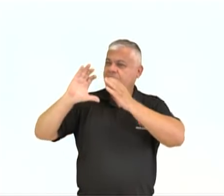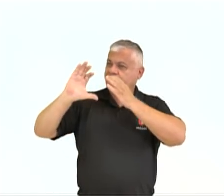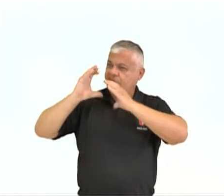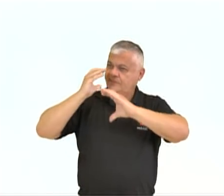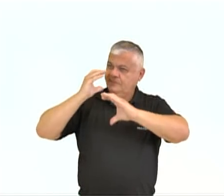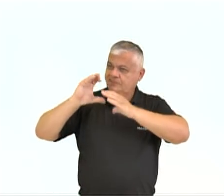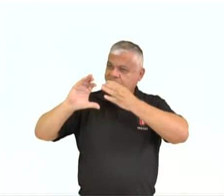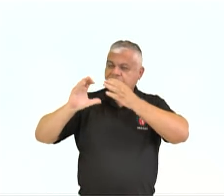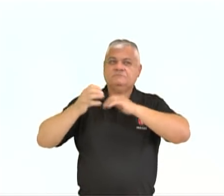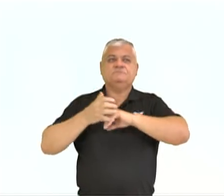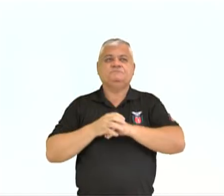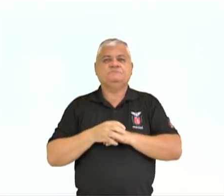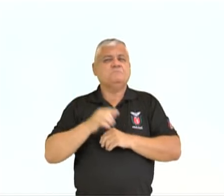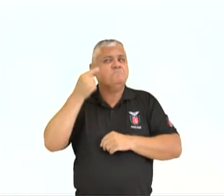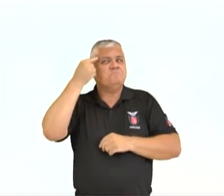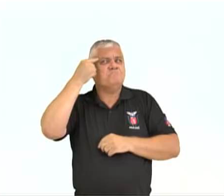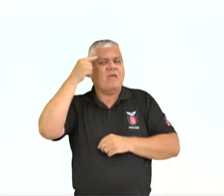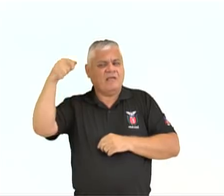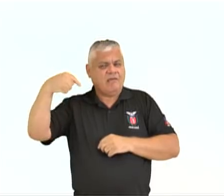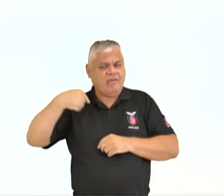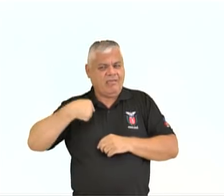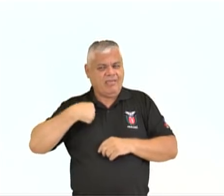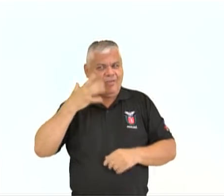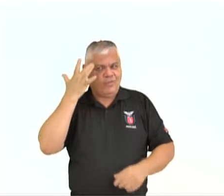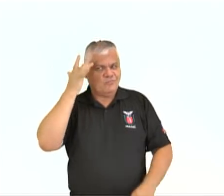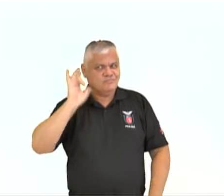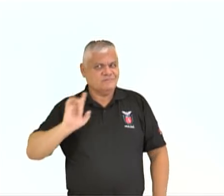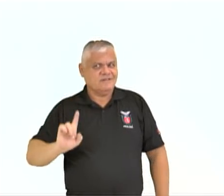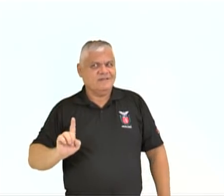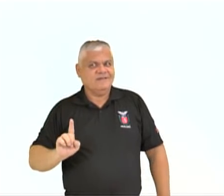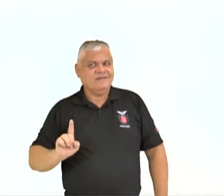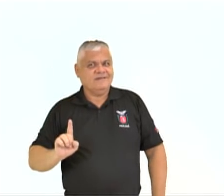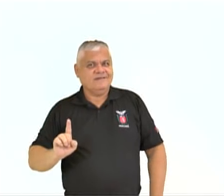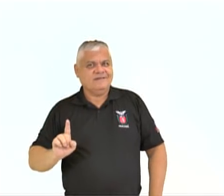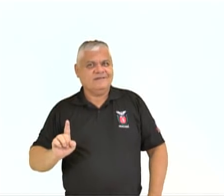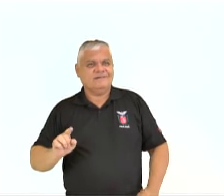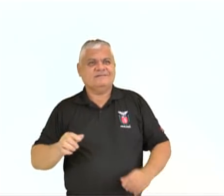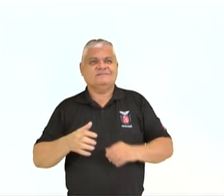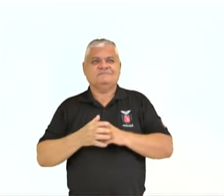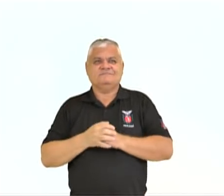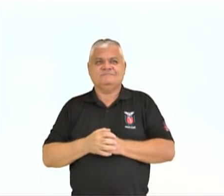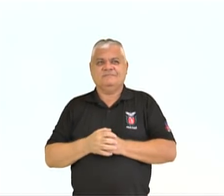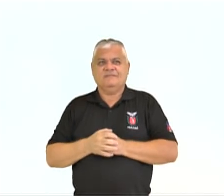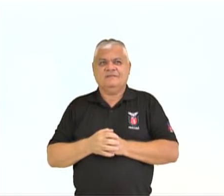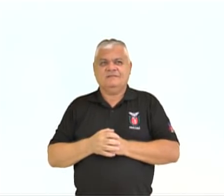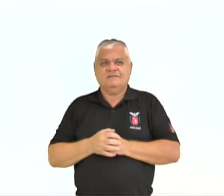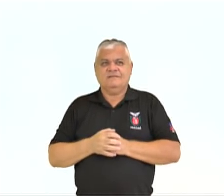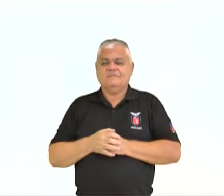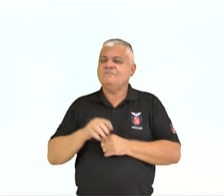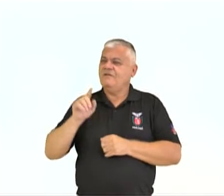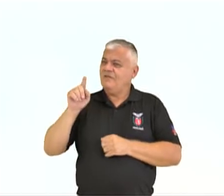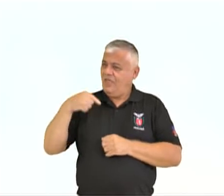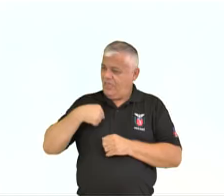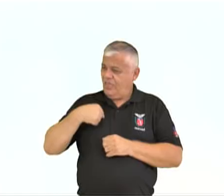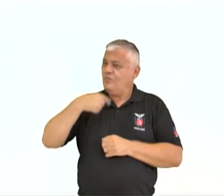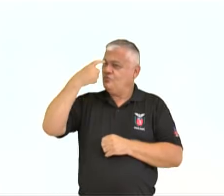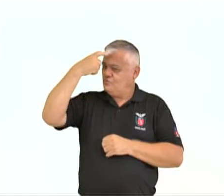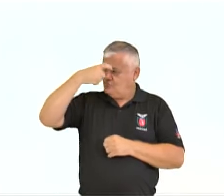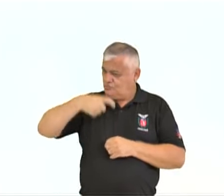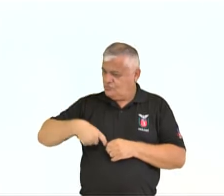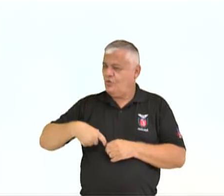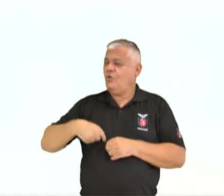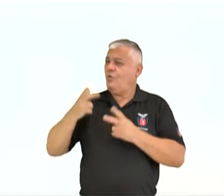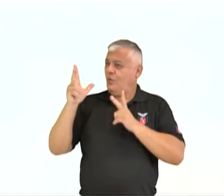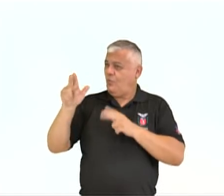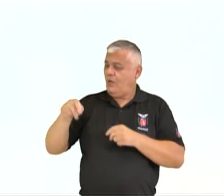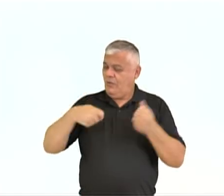cantar pensando que eu não sabia pois eu sou